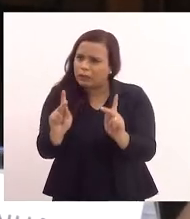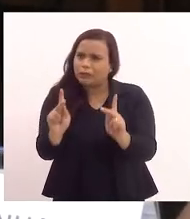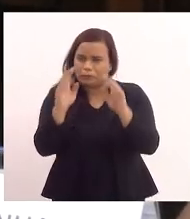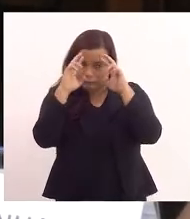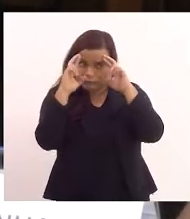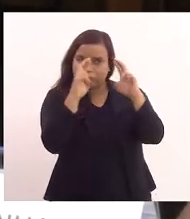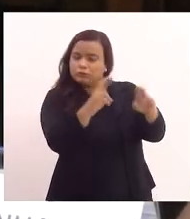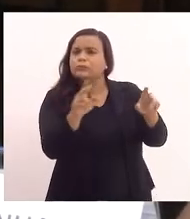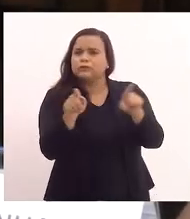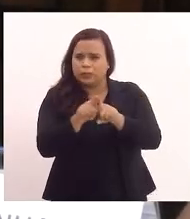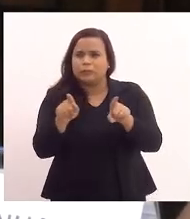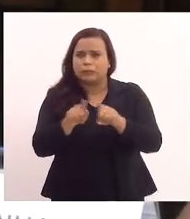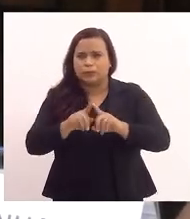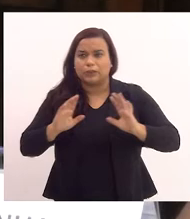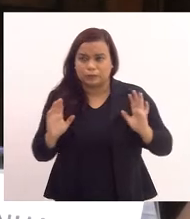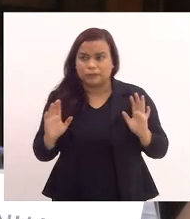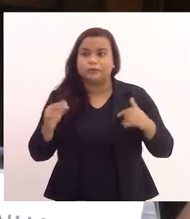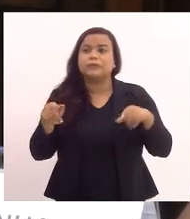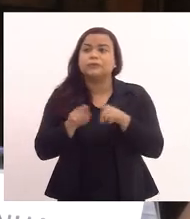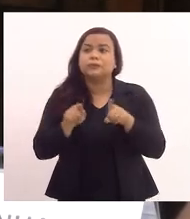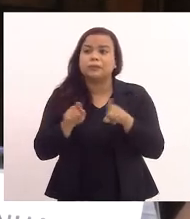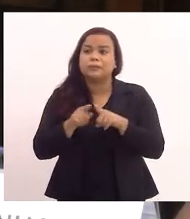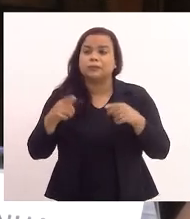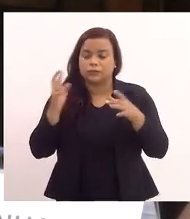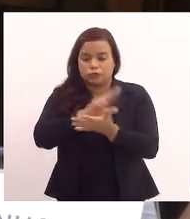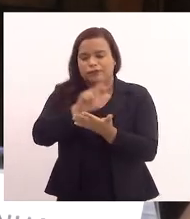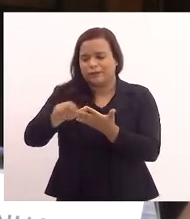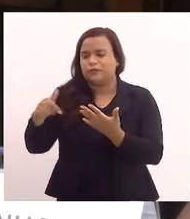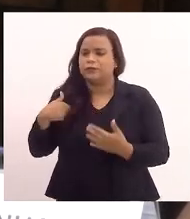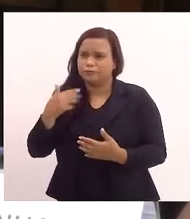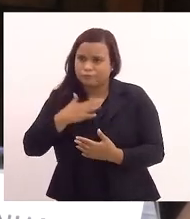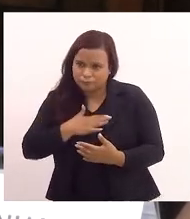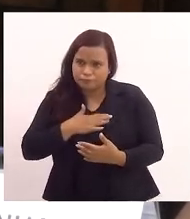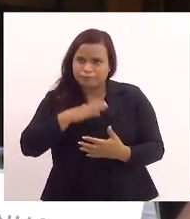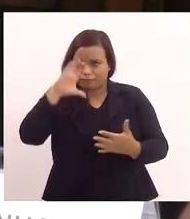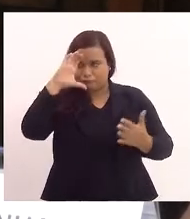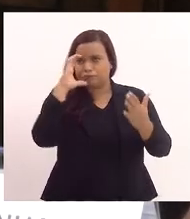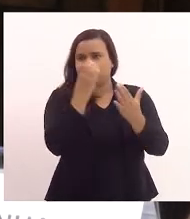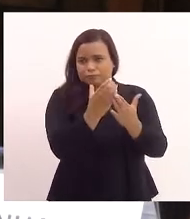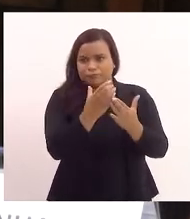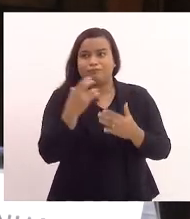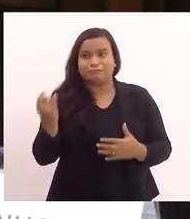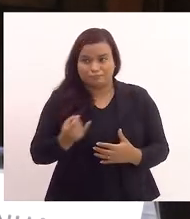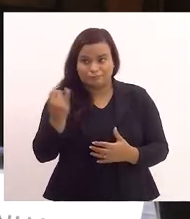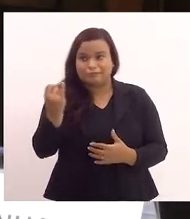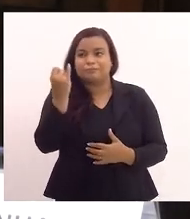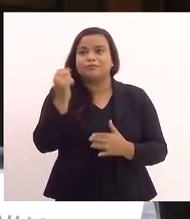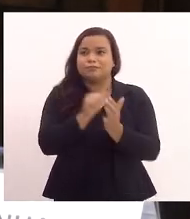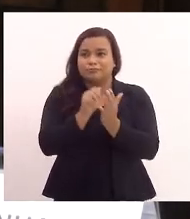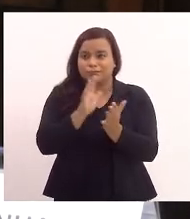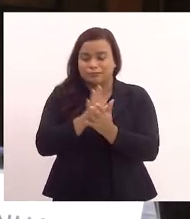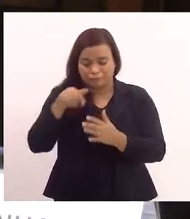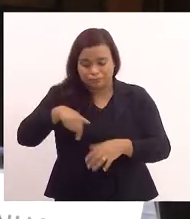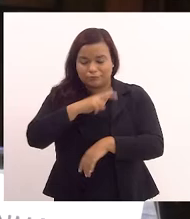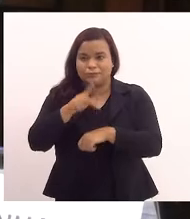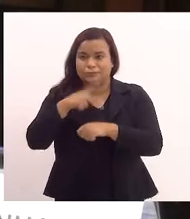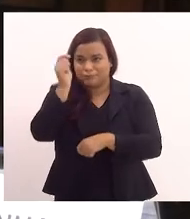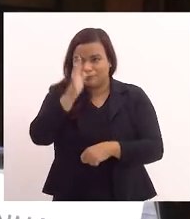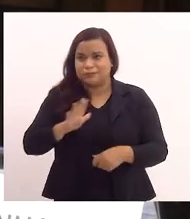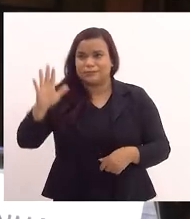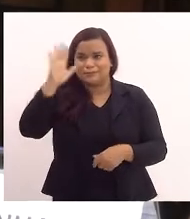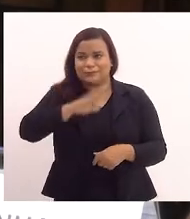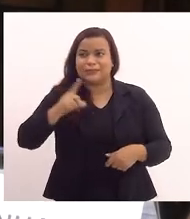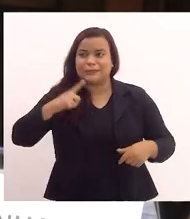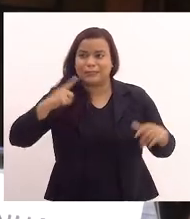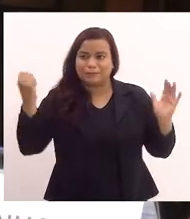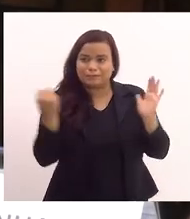alguém que celebra a diversidade. Então, sempre bom registrar num país, infelizmente,